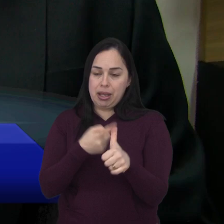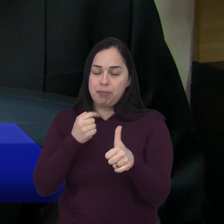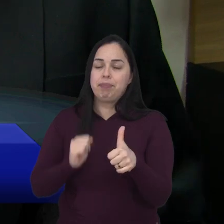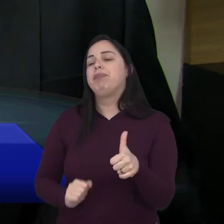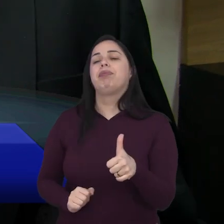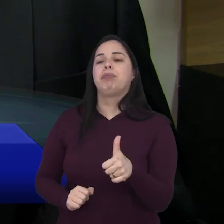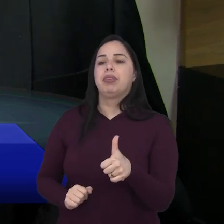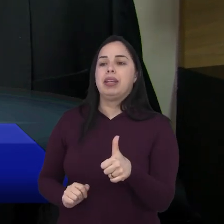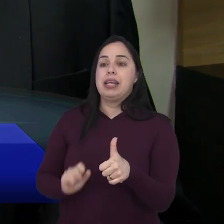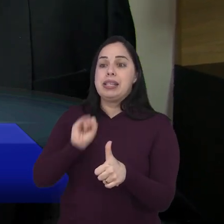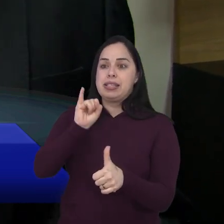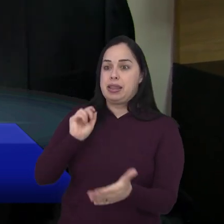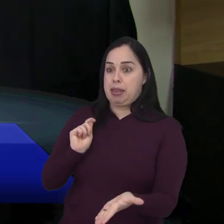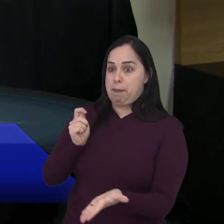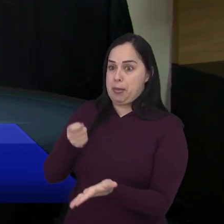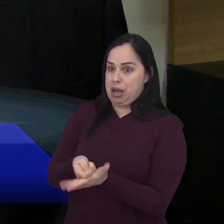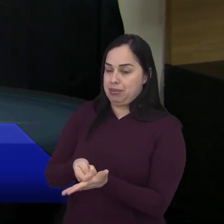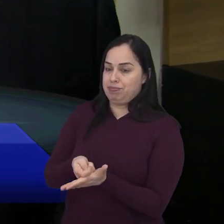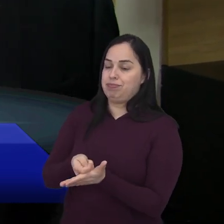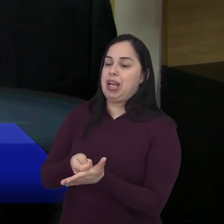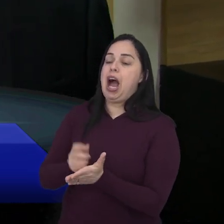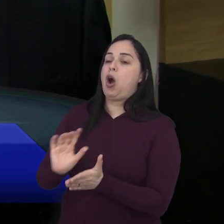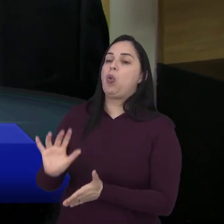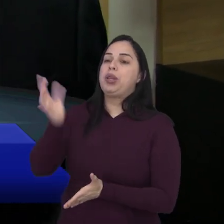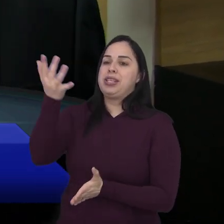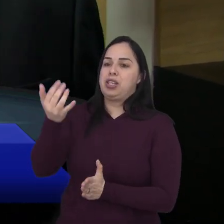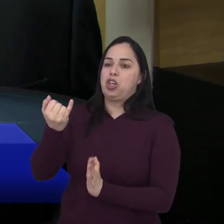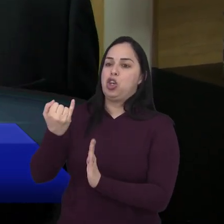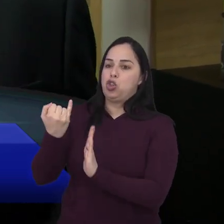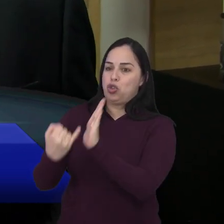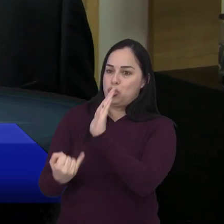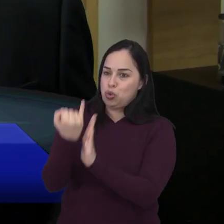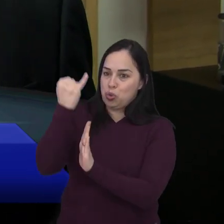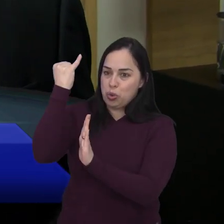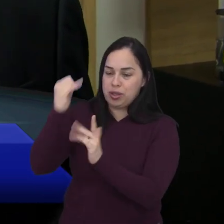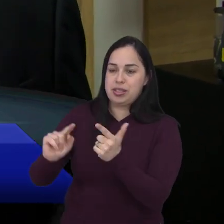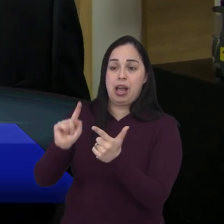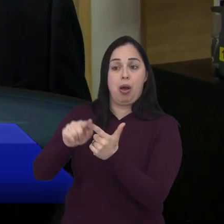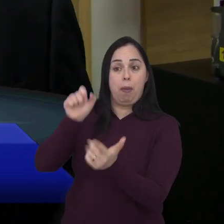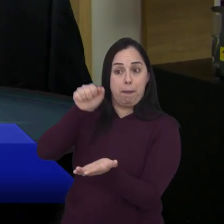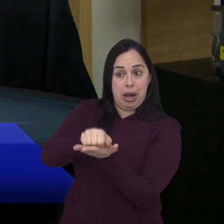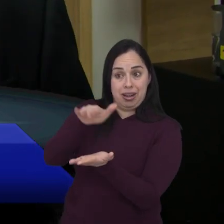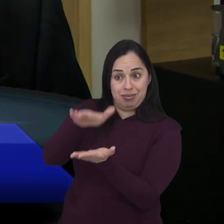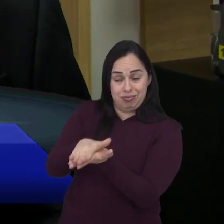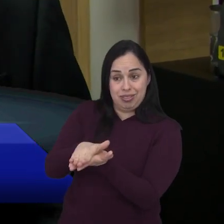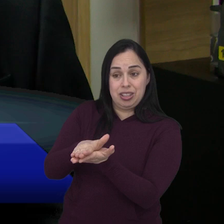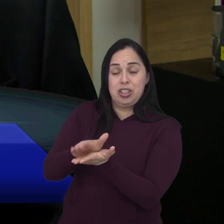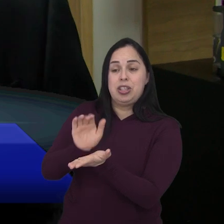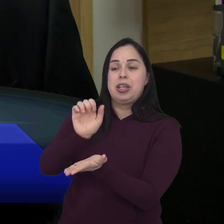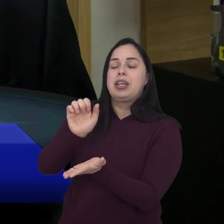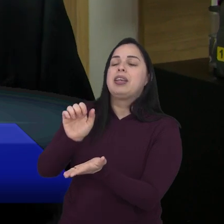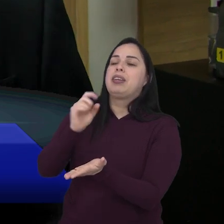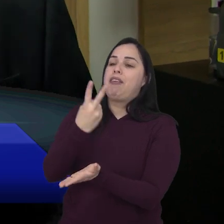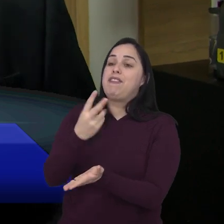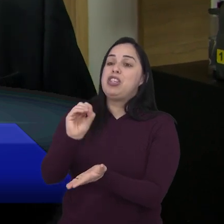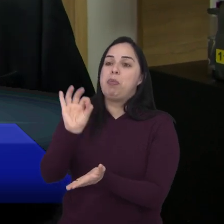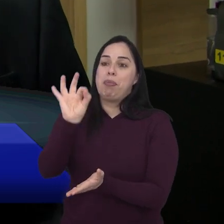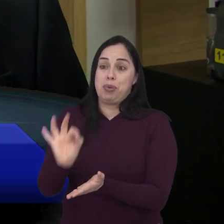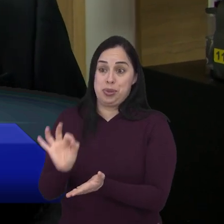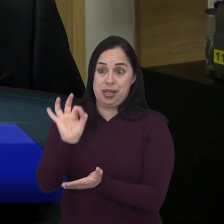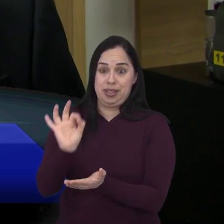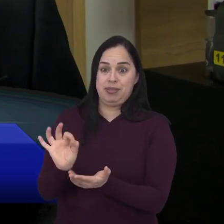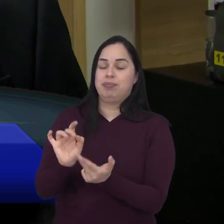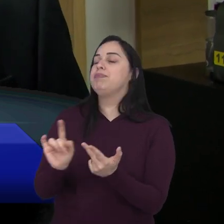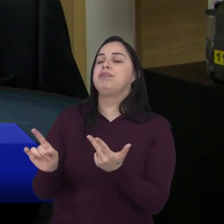Bom, primeiramente, o não pagamento gera incidência de juros, né, de multa, uma multa que pode chegar até 20% do valor